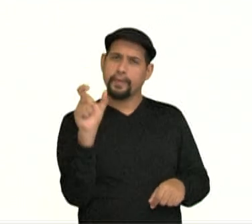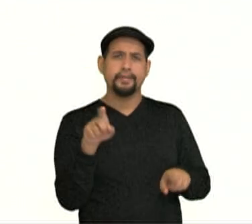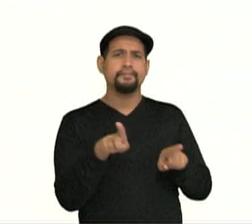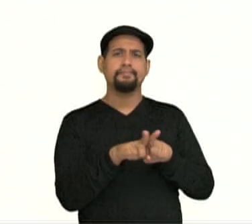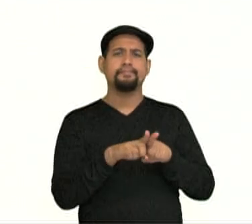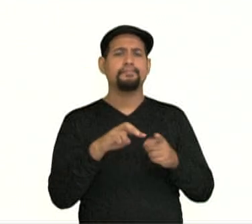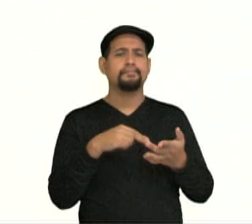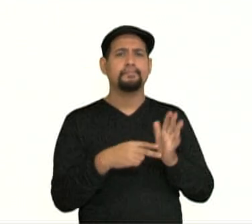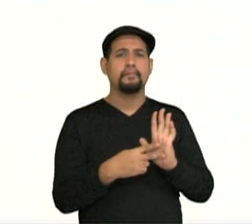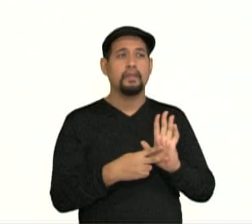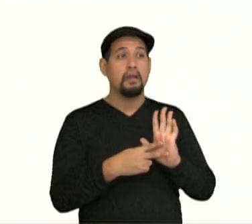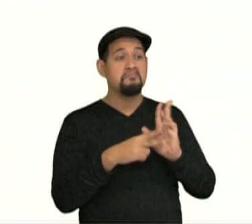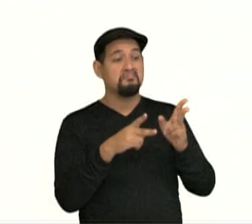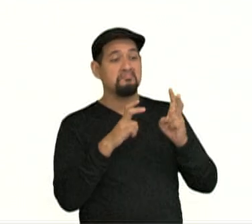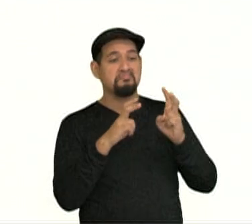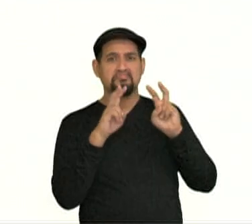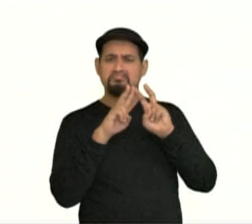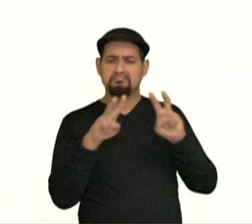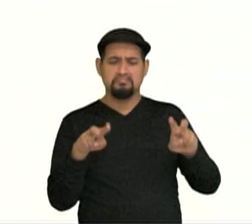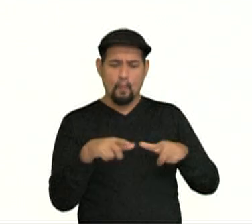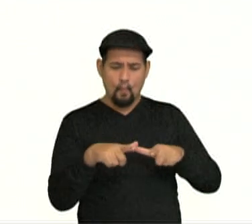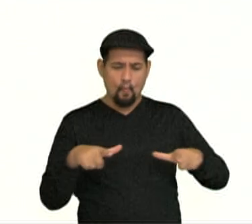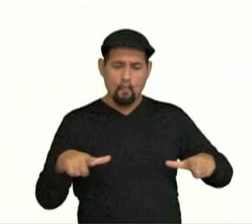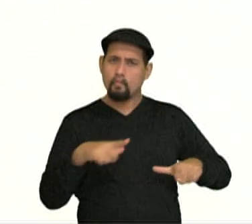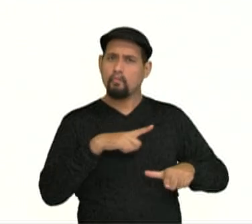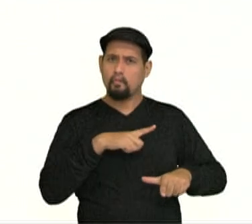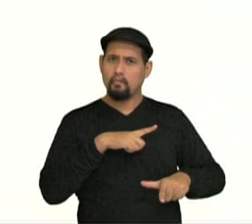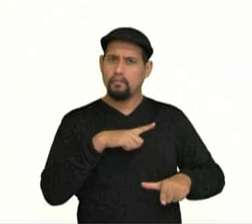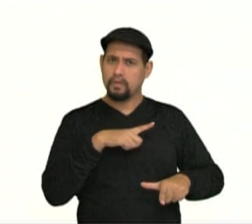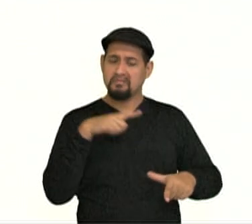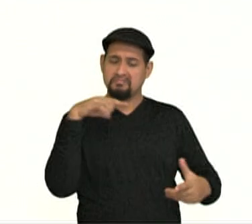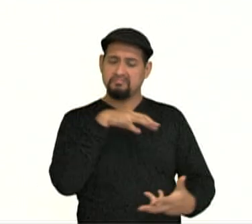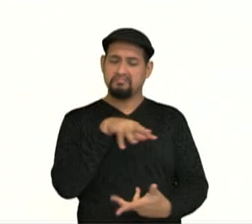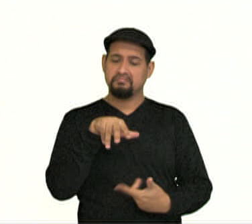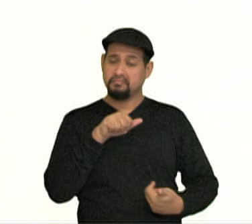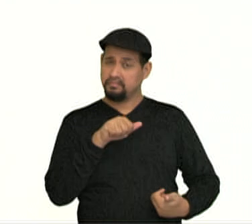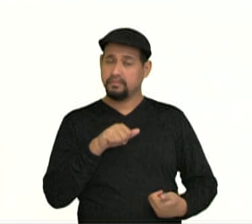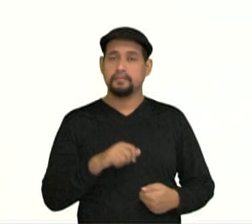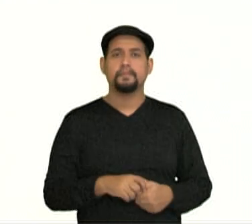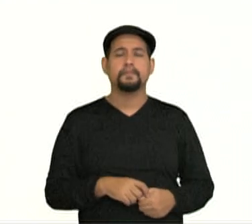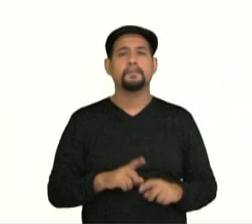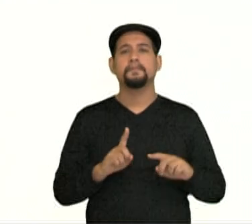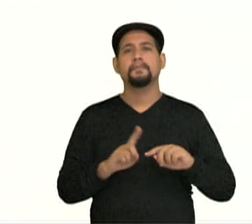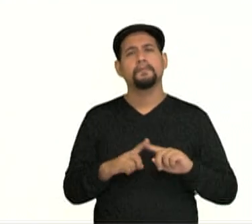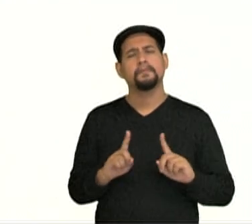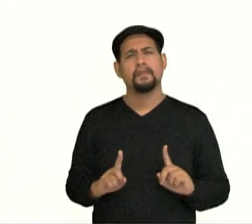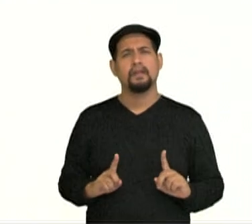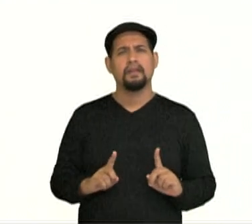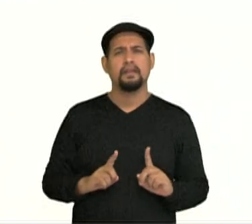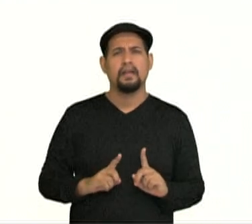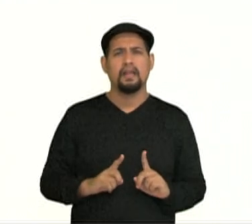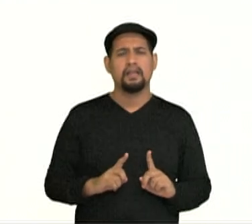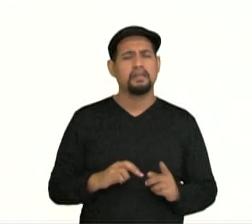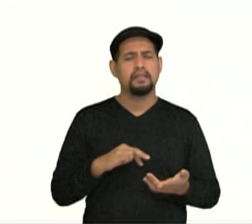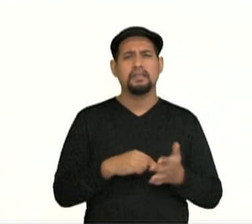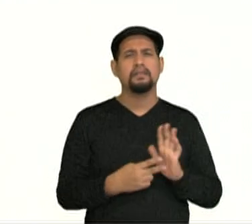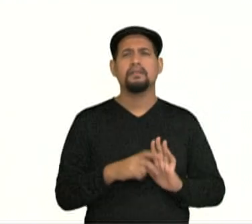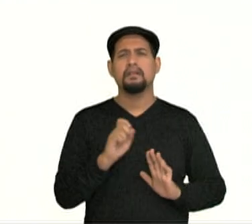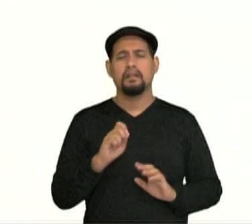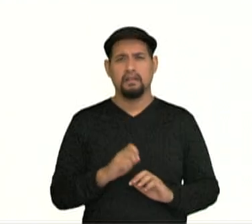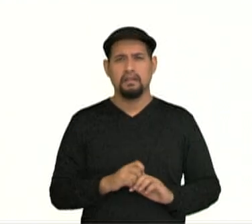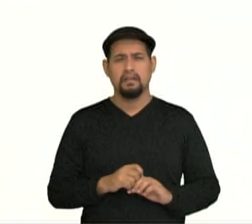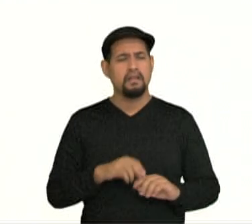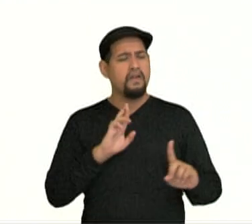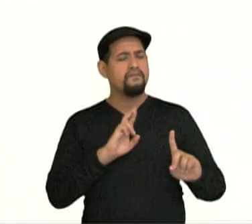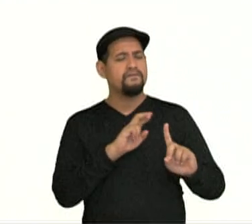mais espetaculares paisagens naturais que existem no mundo. Afinal de contas, essa afirmação está se referindo